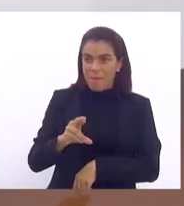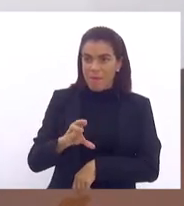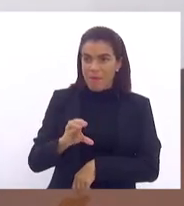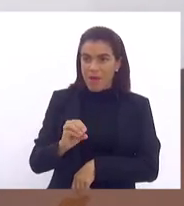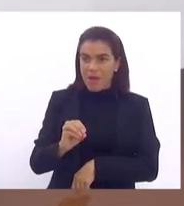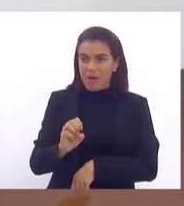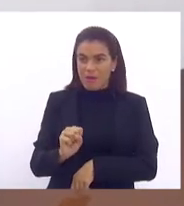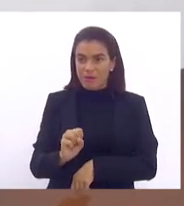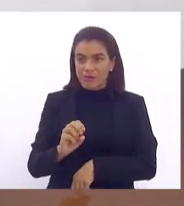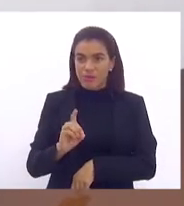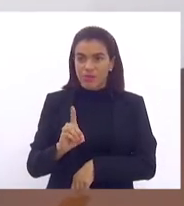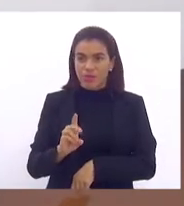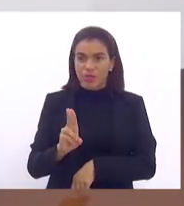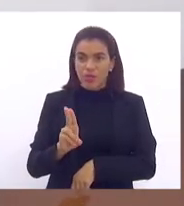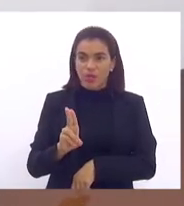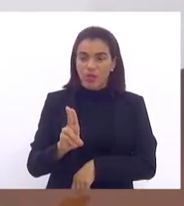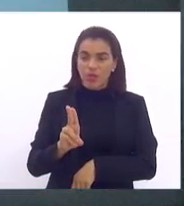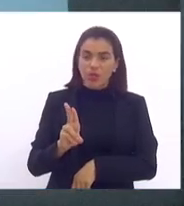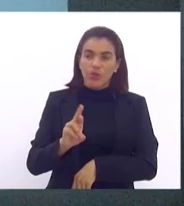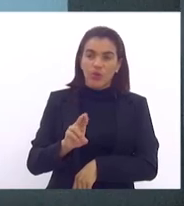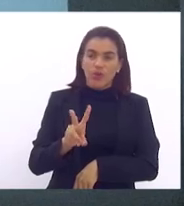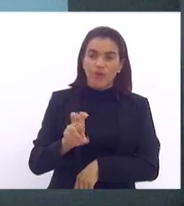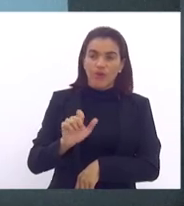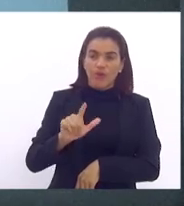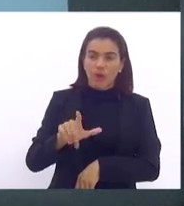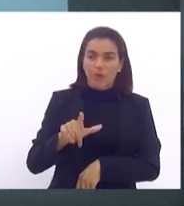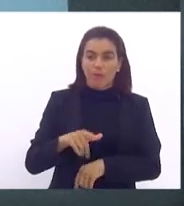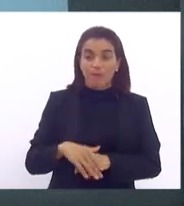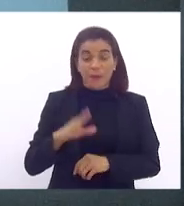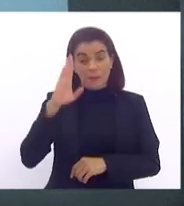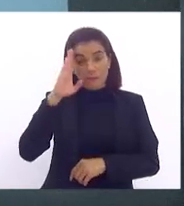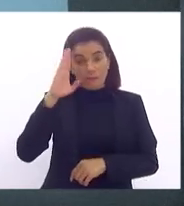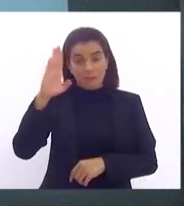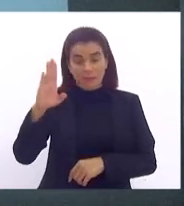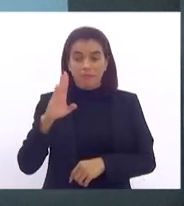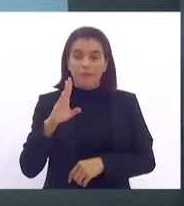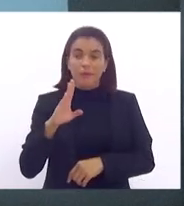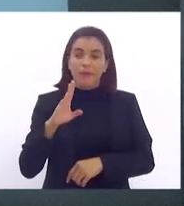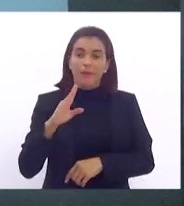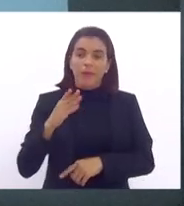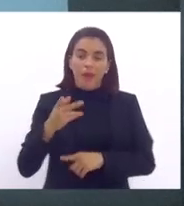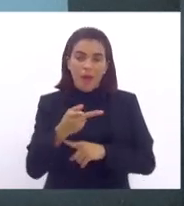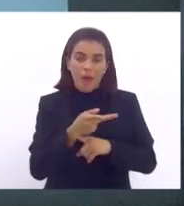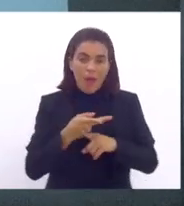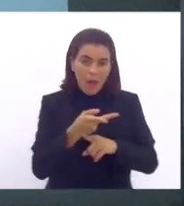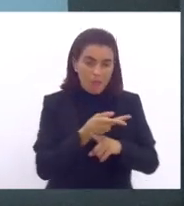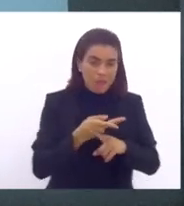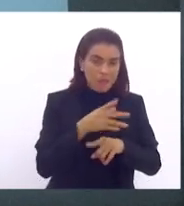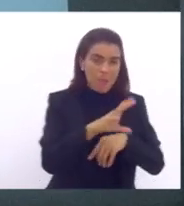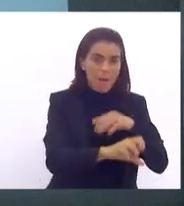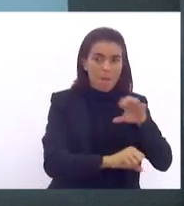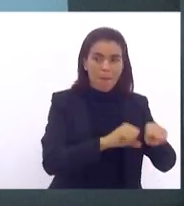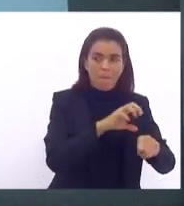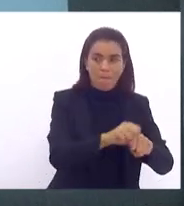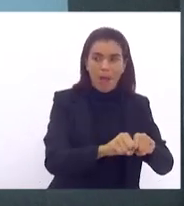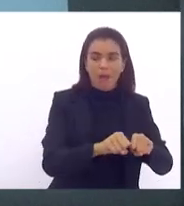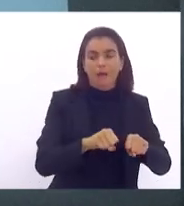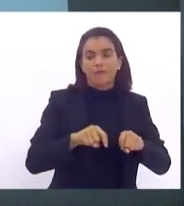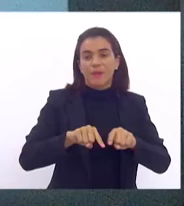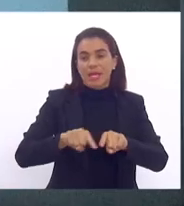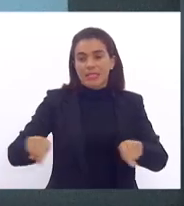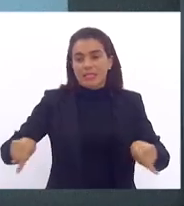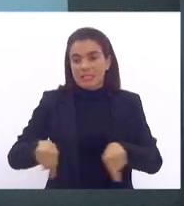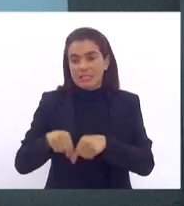sequer foi acompanhada da decisão judicial aqui em Brasília somente as buscas que acompanharam o espírito santo né o gabinete dele local